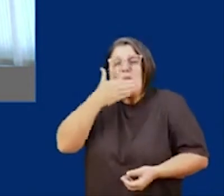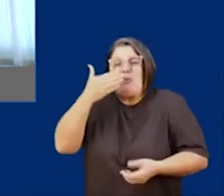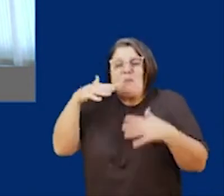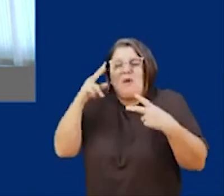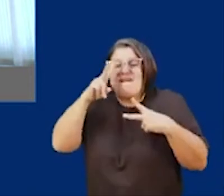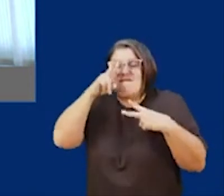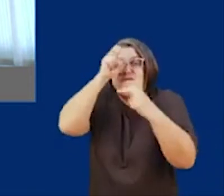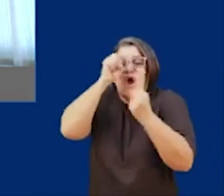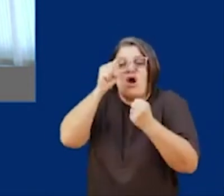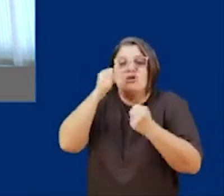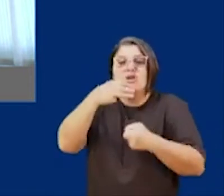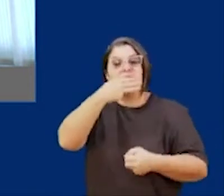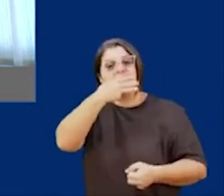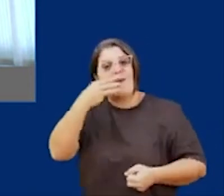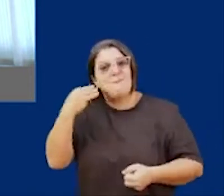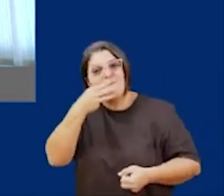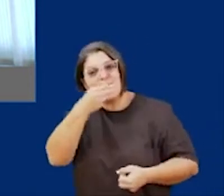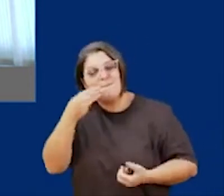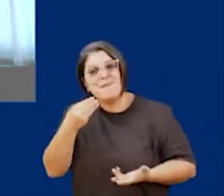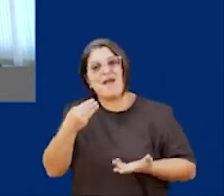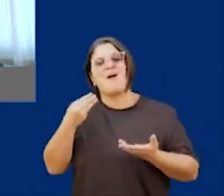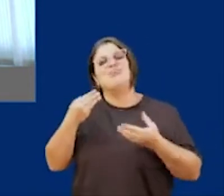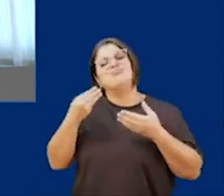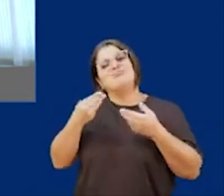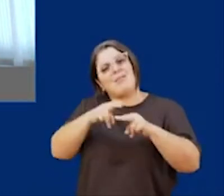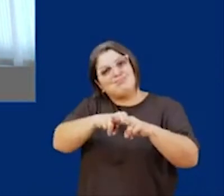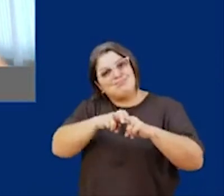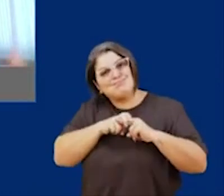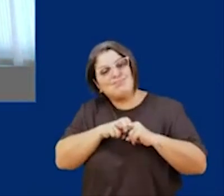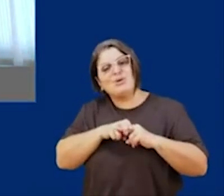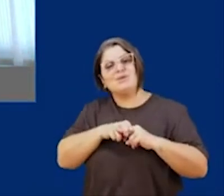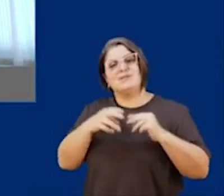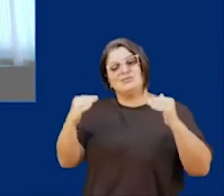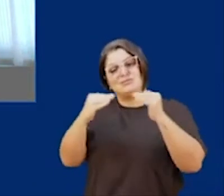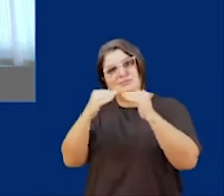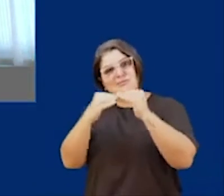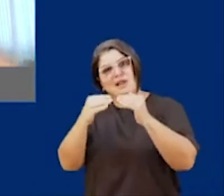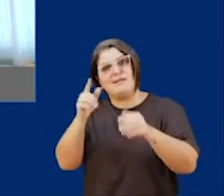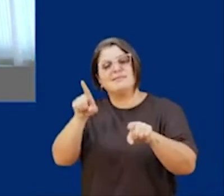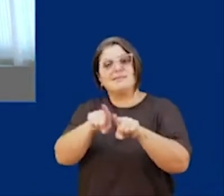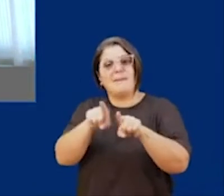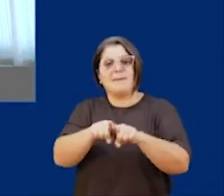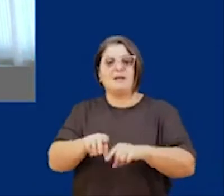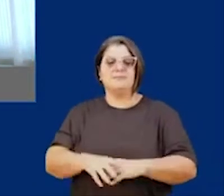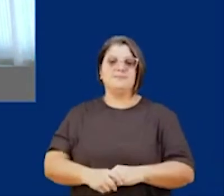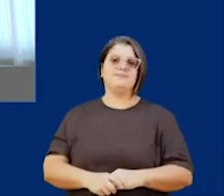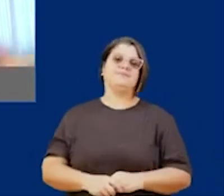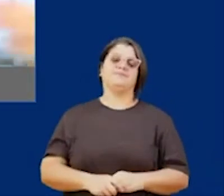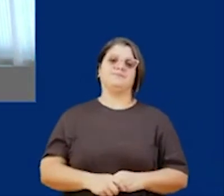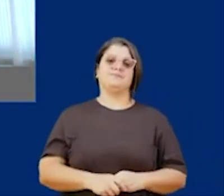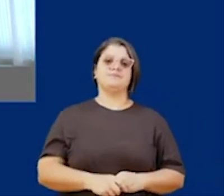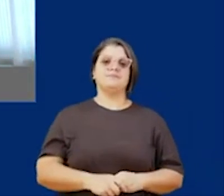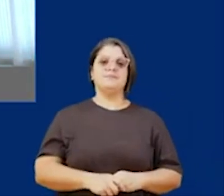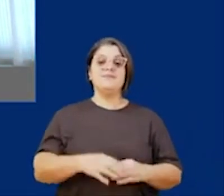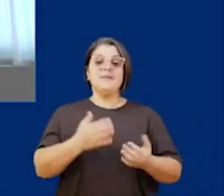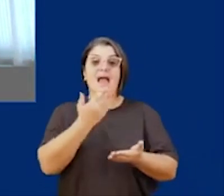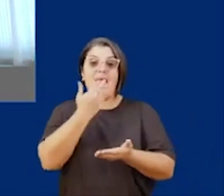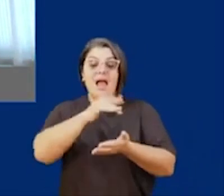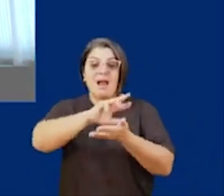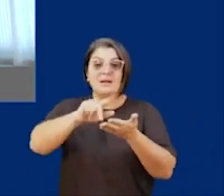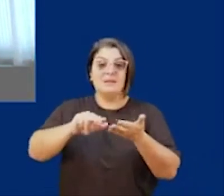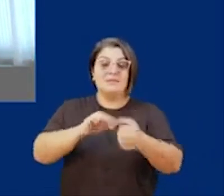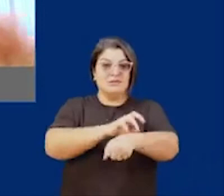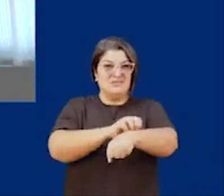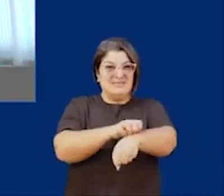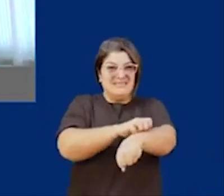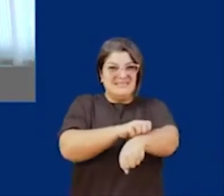converge com o que Dani falou, mas em relação aos alergênicos, tem essa nova abordagem, que é essa questão de não adiar a oferta,